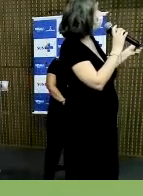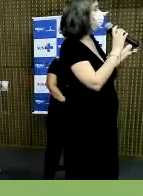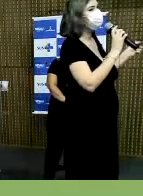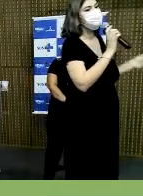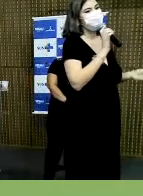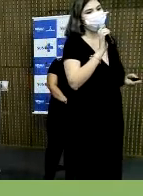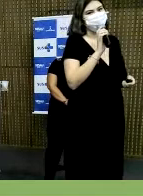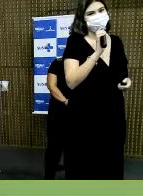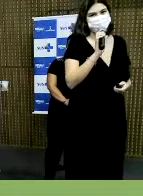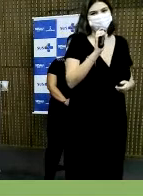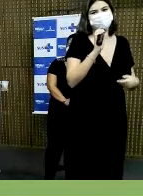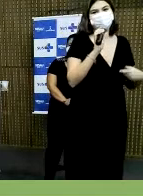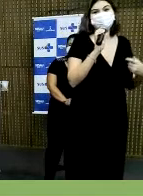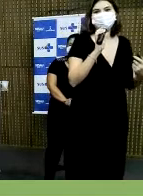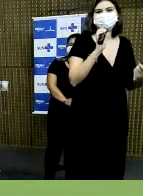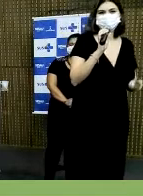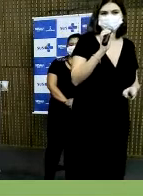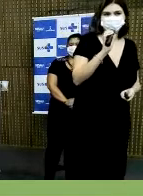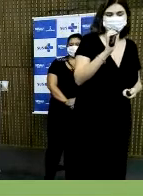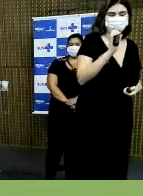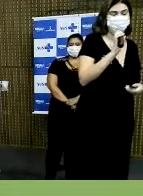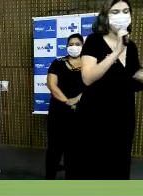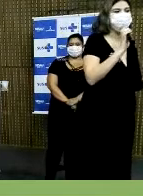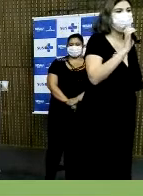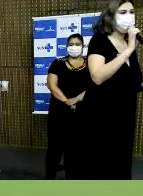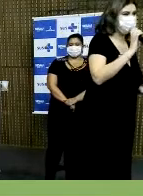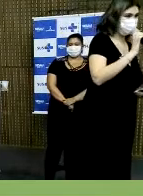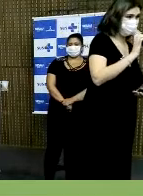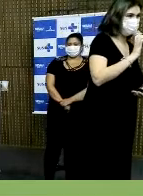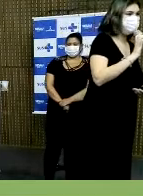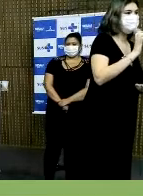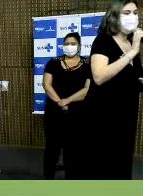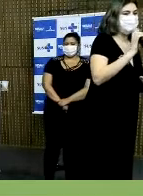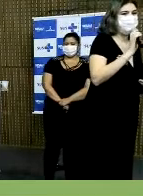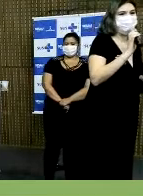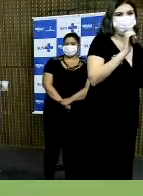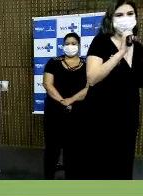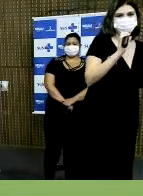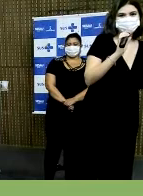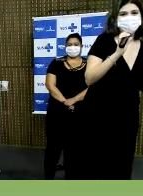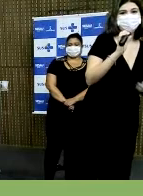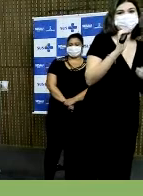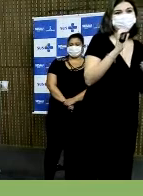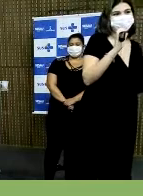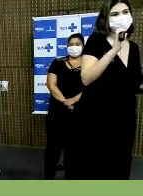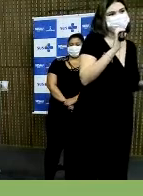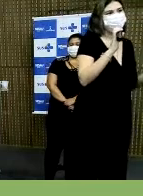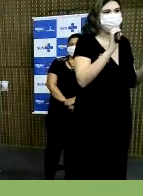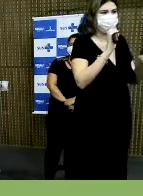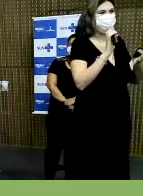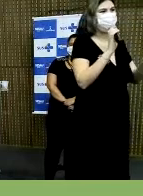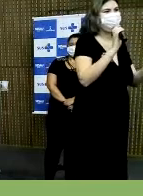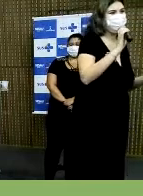até alto, mas como eu disse, nós temos vários usuários de droga e outros entorpecentes, então tem